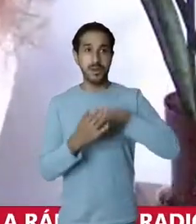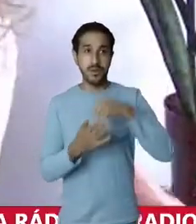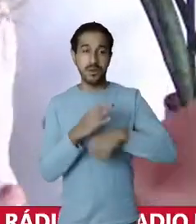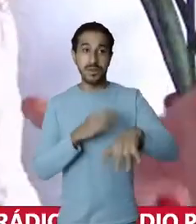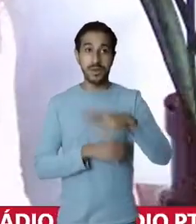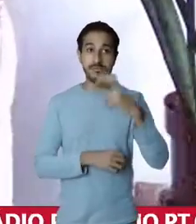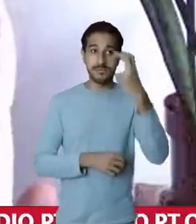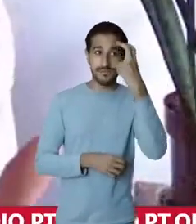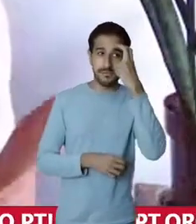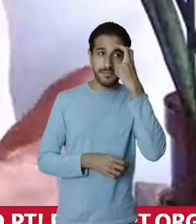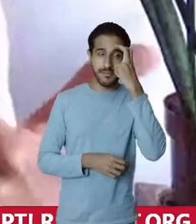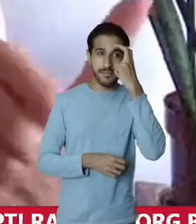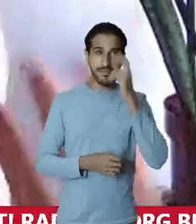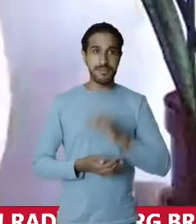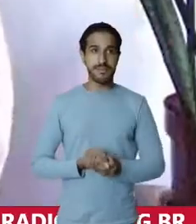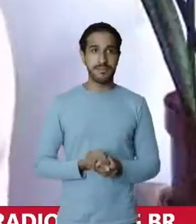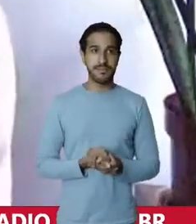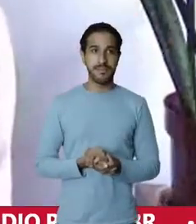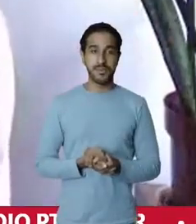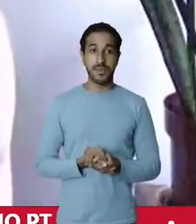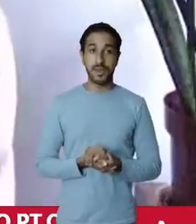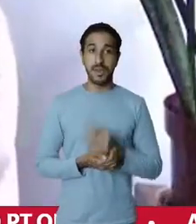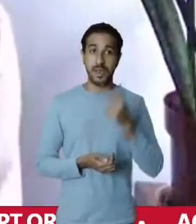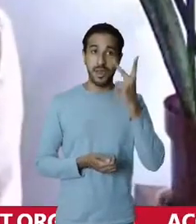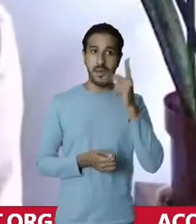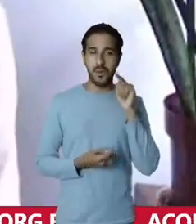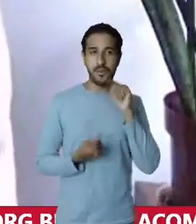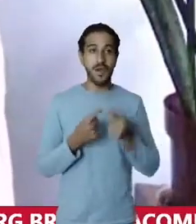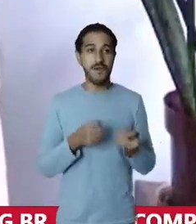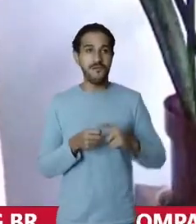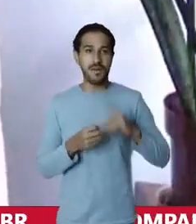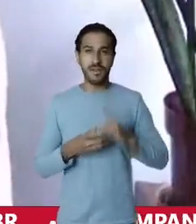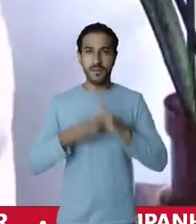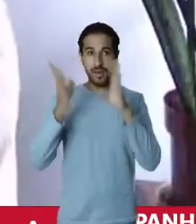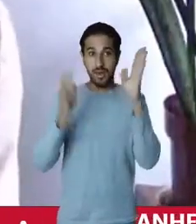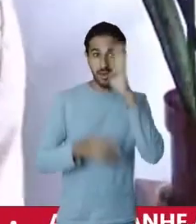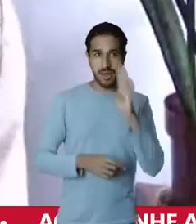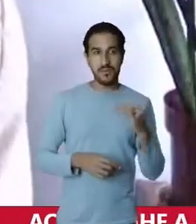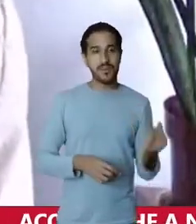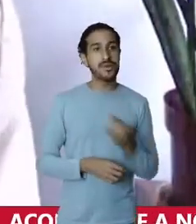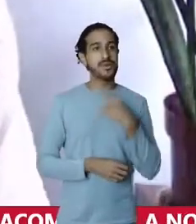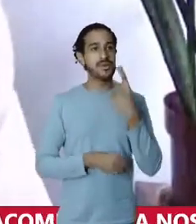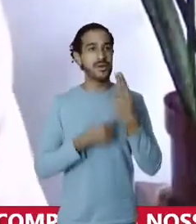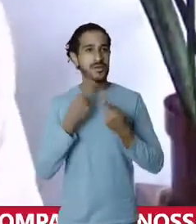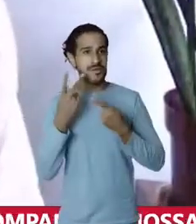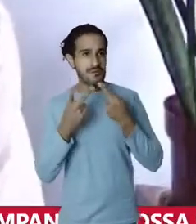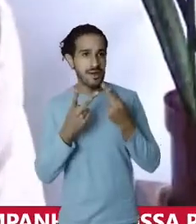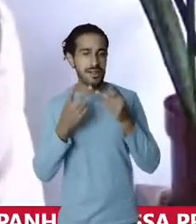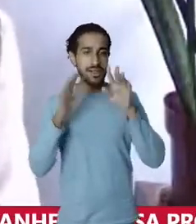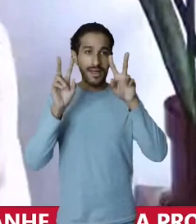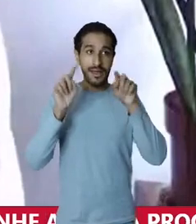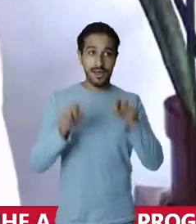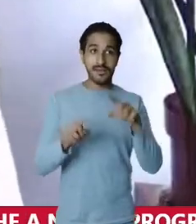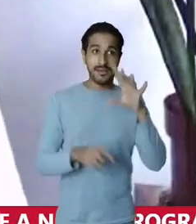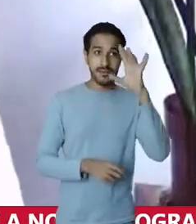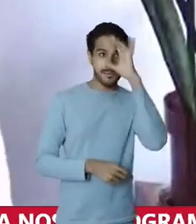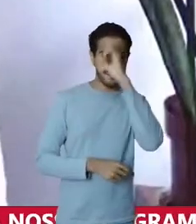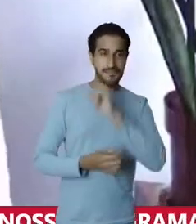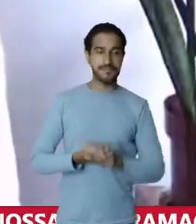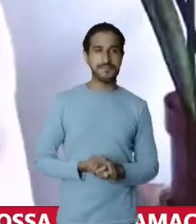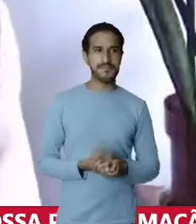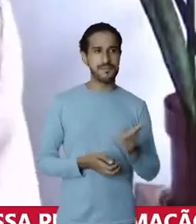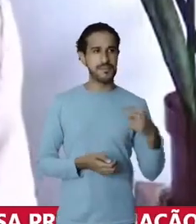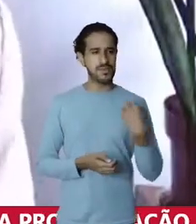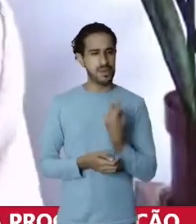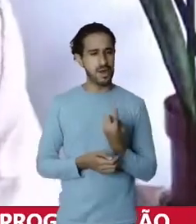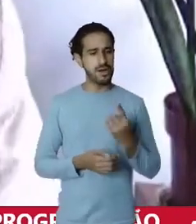da cultura para a redemocratização do Brasil. Então, acho que é importante que a gente faça essa leitura, né? E